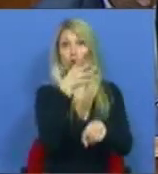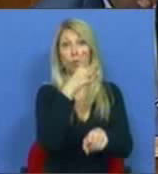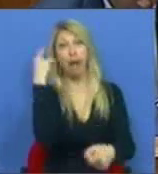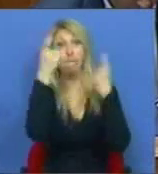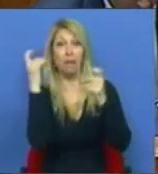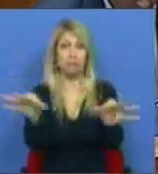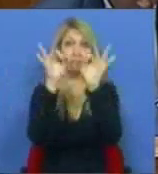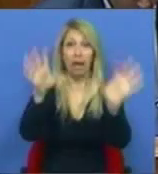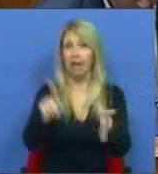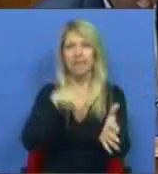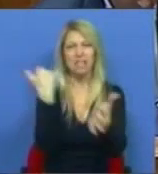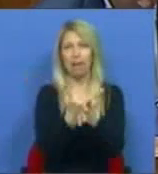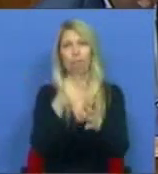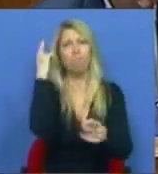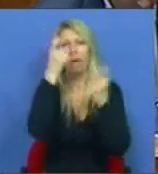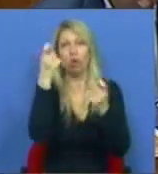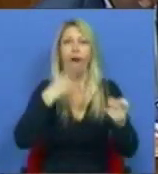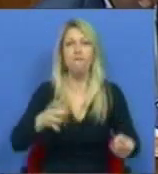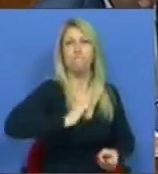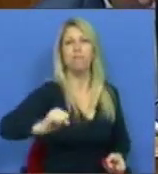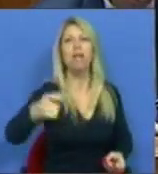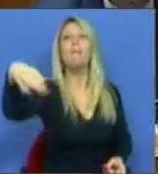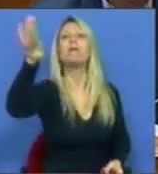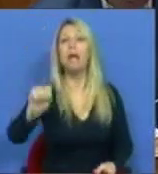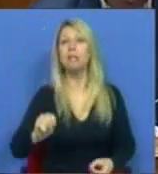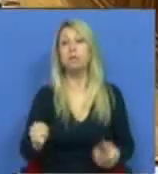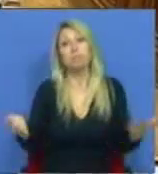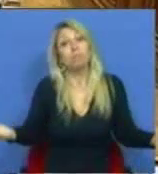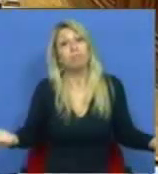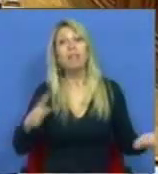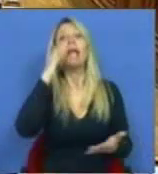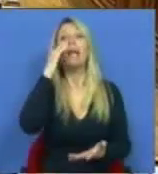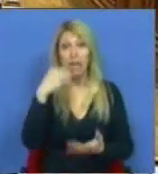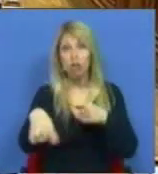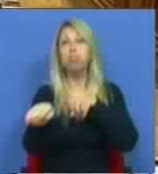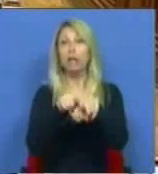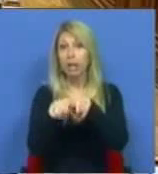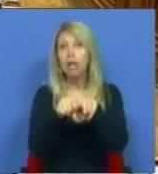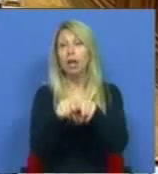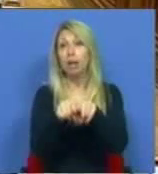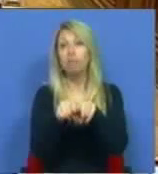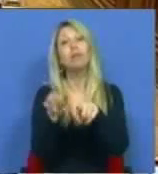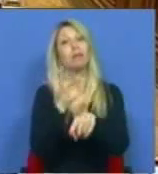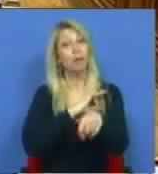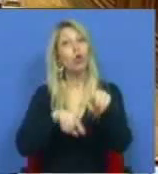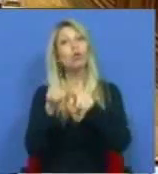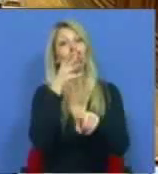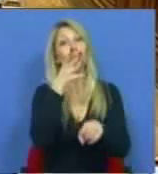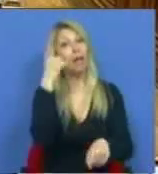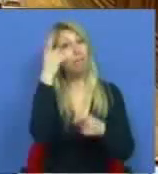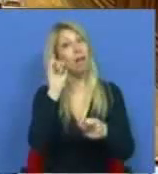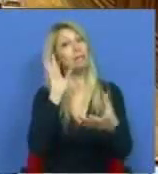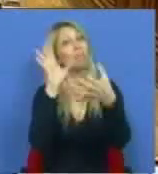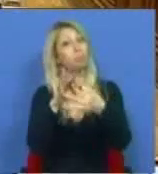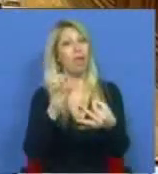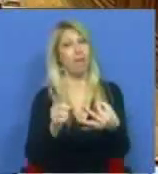sempre pensou, em atacar o Partido Socialista, Sr. Deputado. Crise política. É no que o Sr. Deputado pensa.